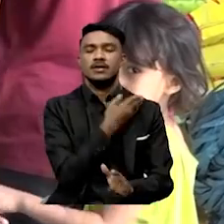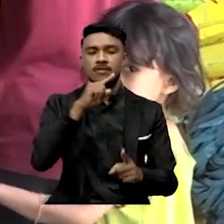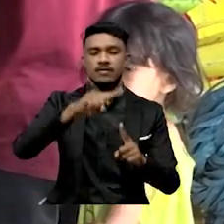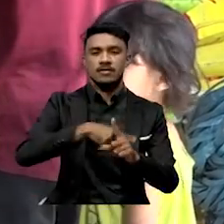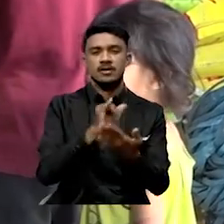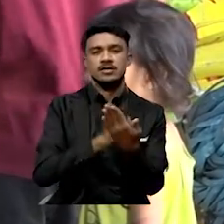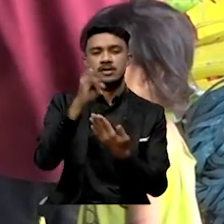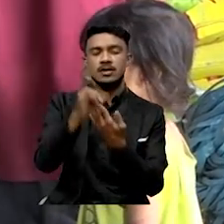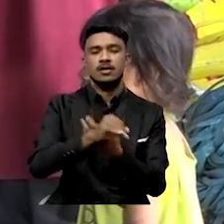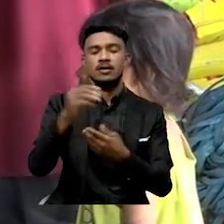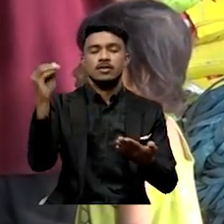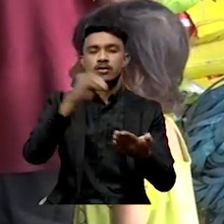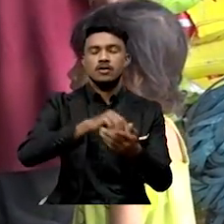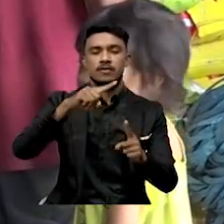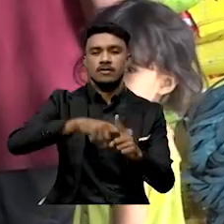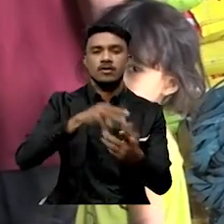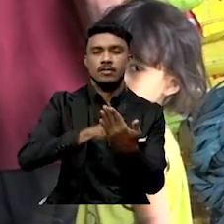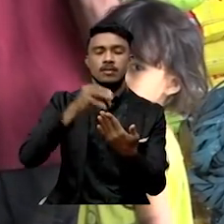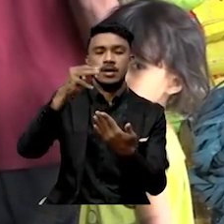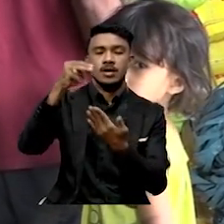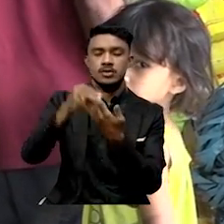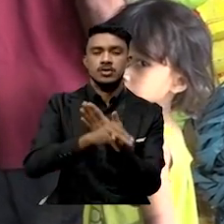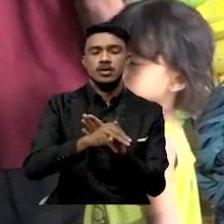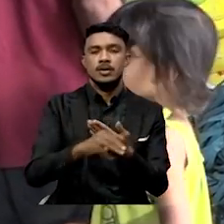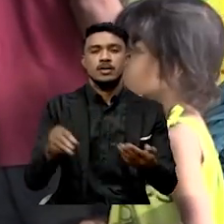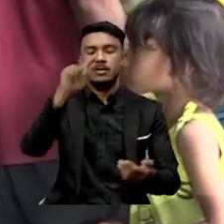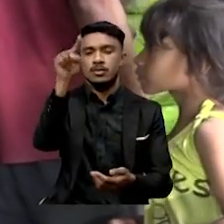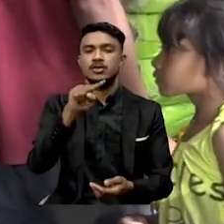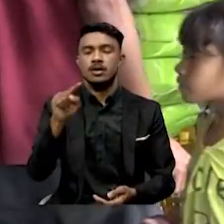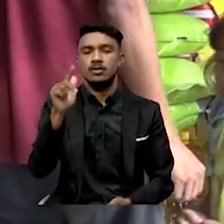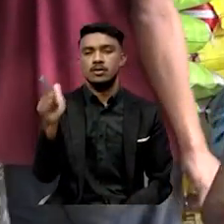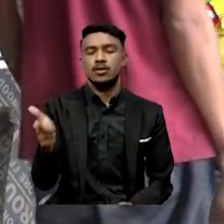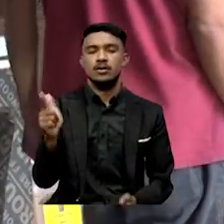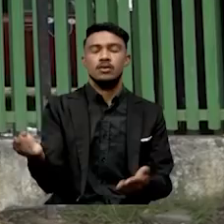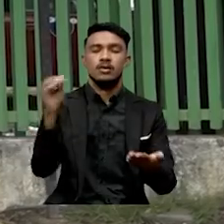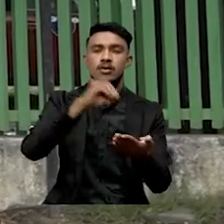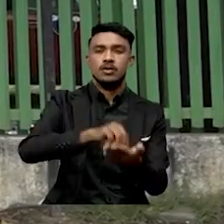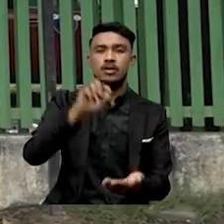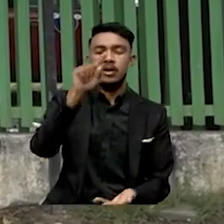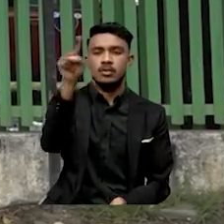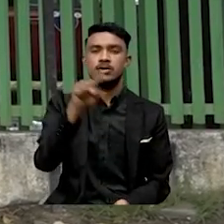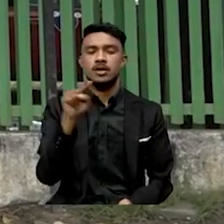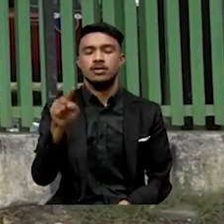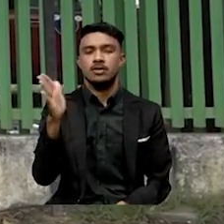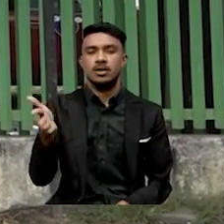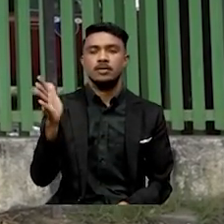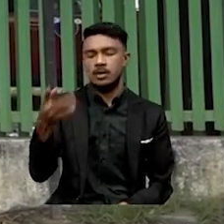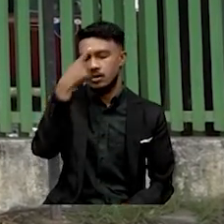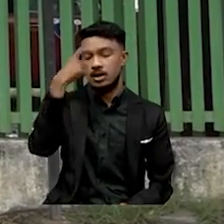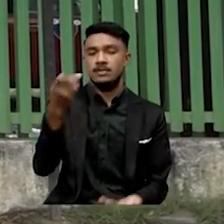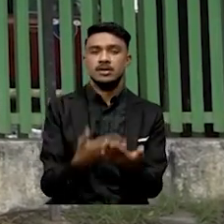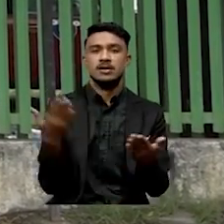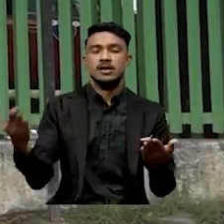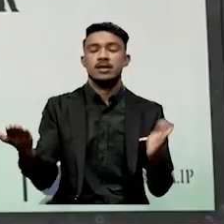janeiro to fulan março ne, o si porcento ruanulo to porcento lima nulo liu, tamba hosa san foli nebe sae